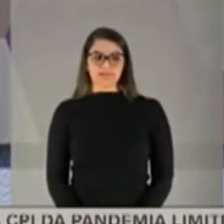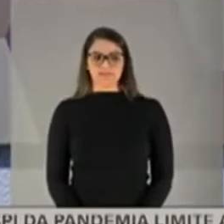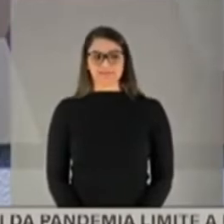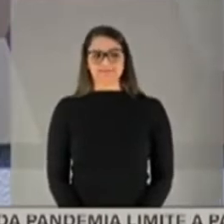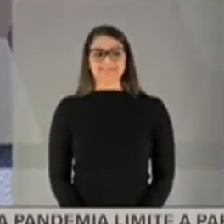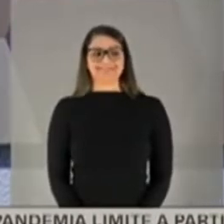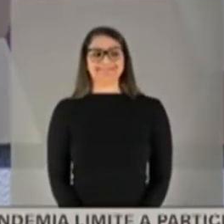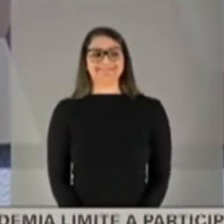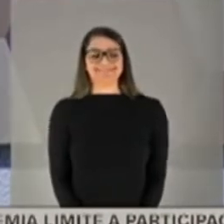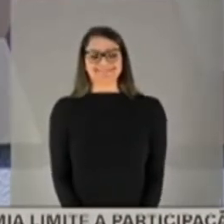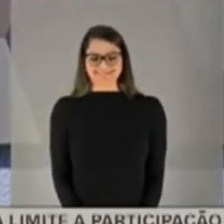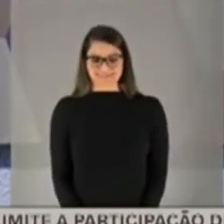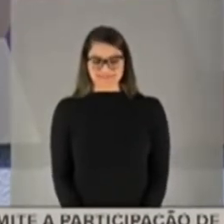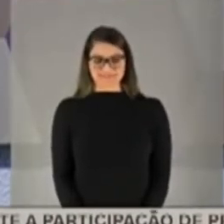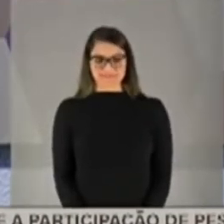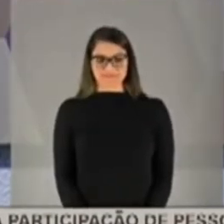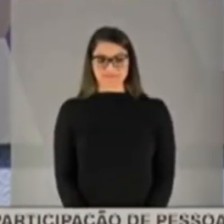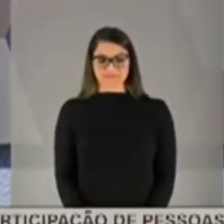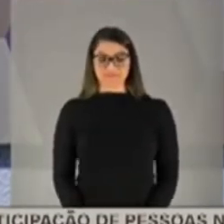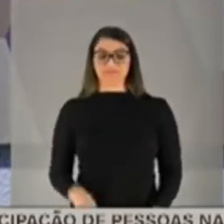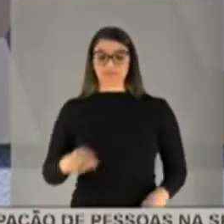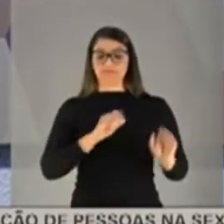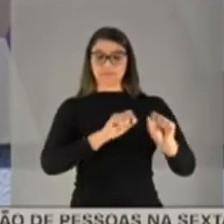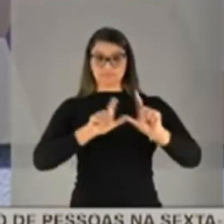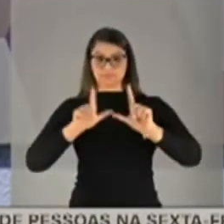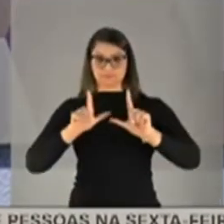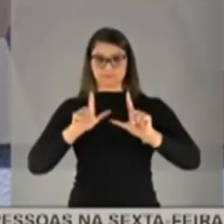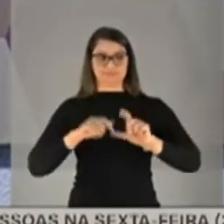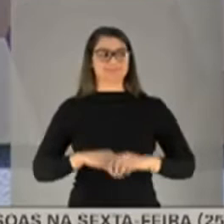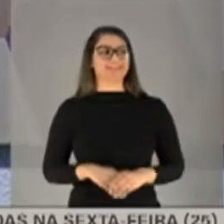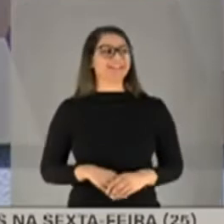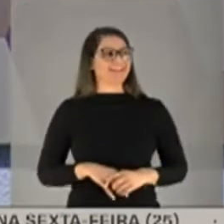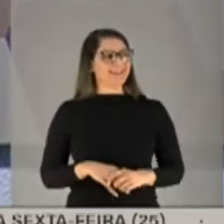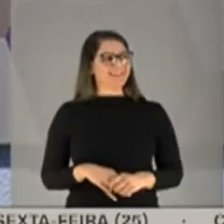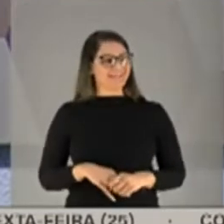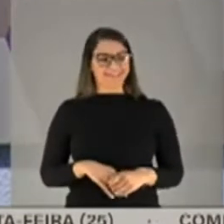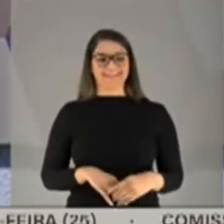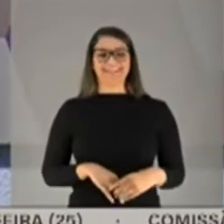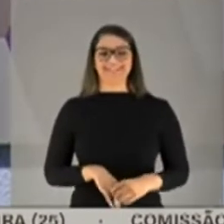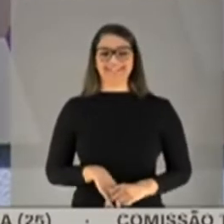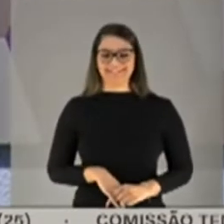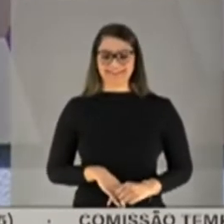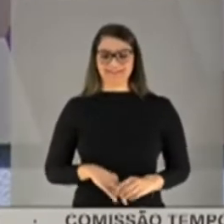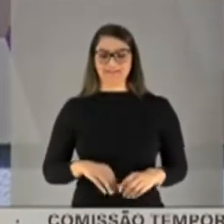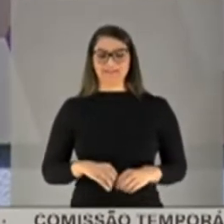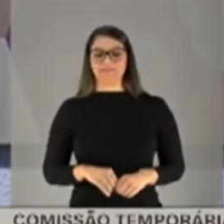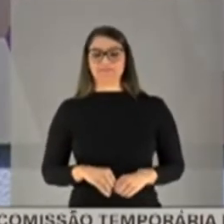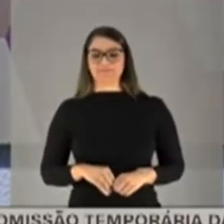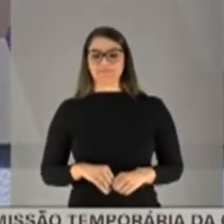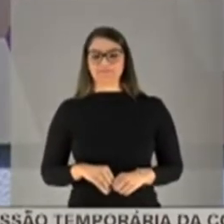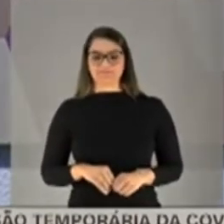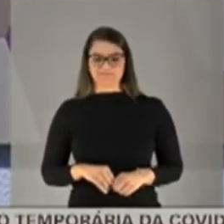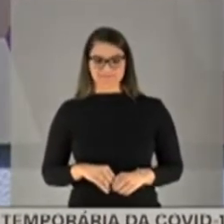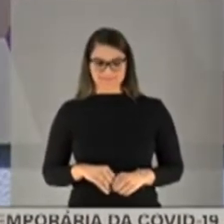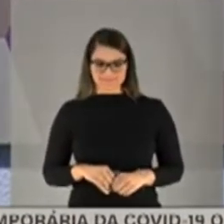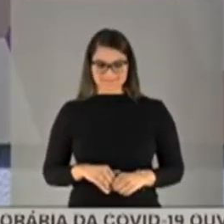Esse é um outro dado estarrecedor. Os dados apontam que 20.642 pessoas morreram em unidades de atendimento